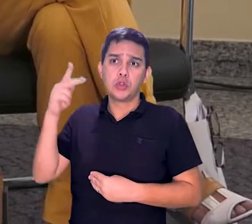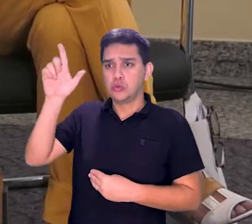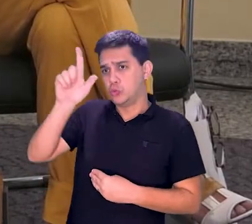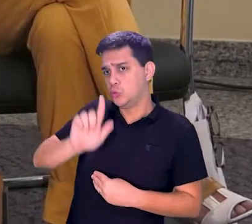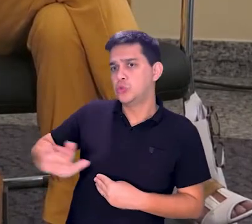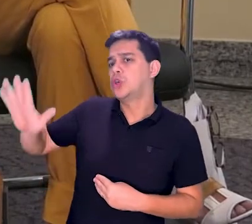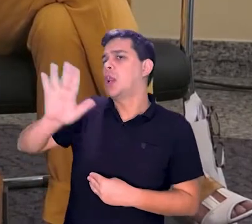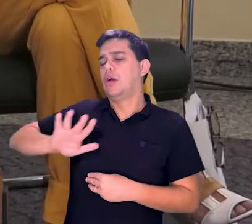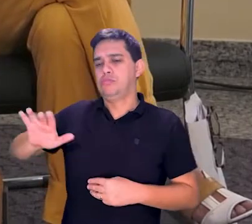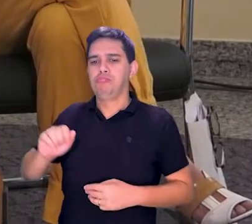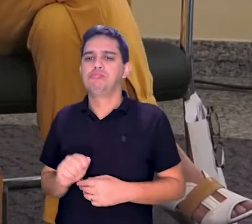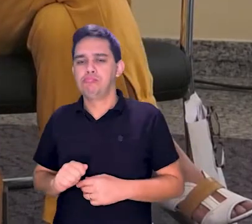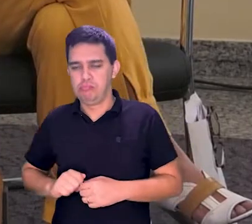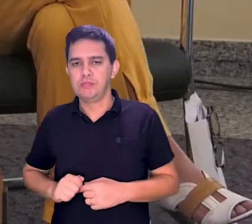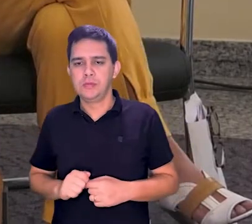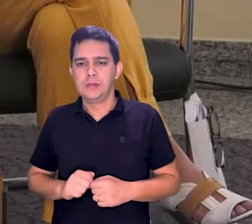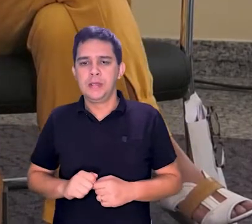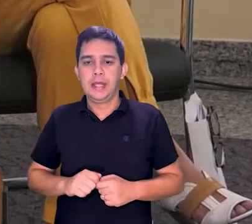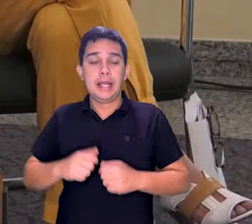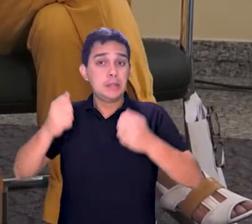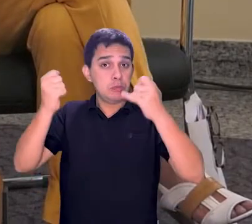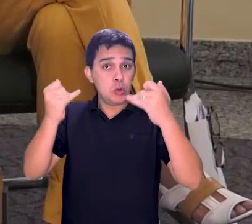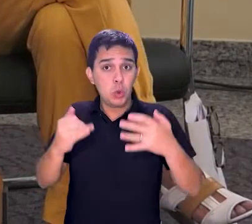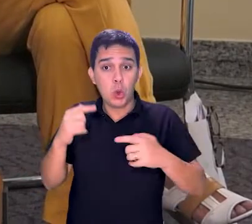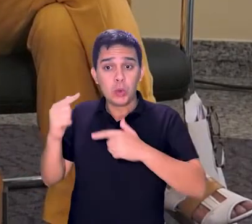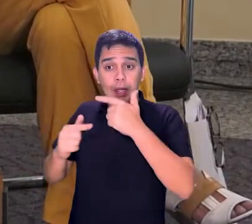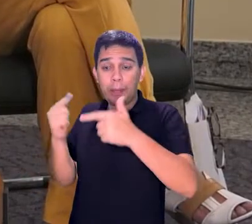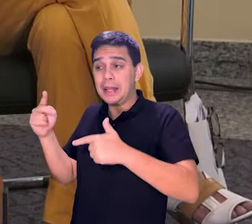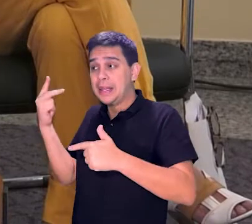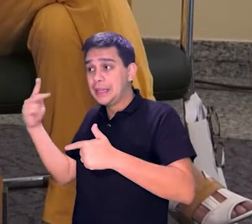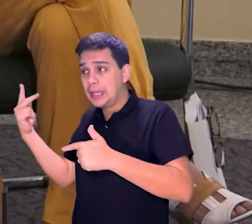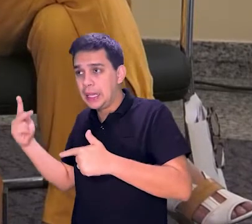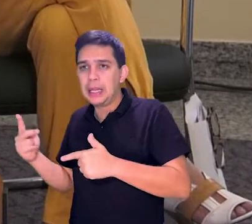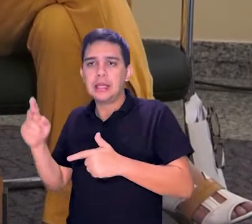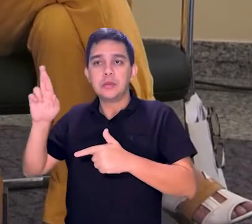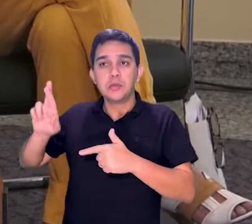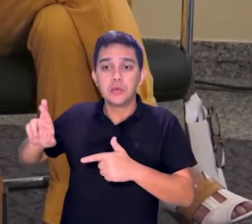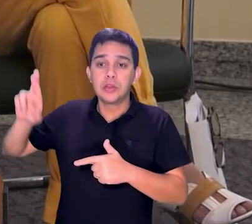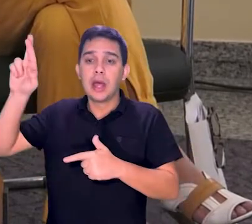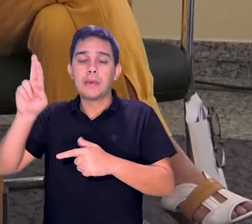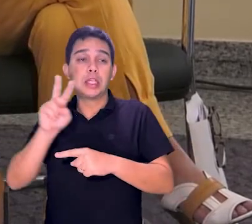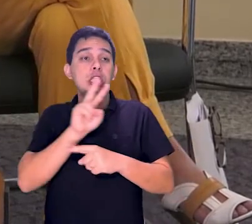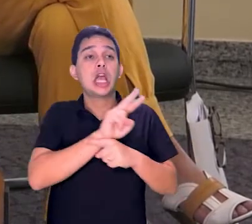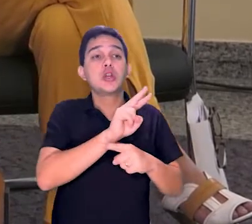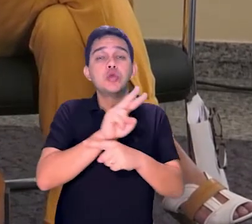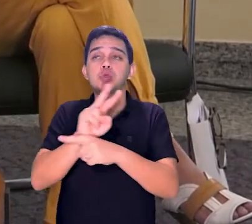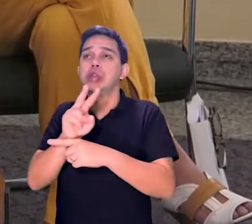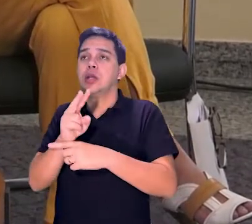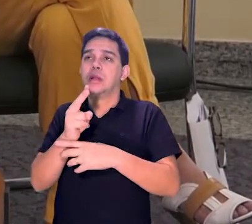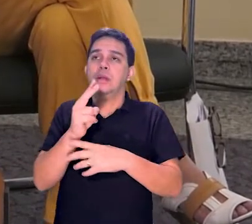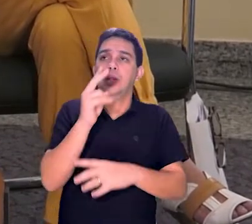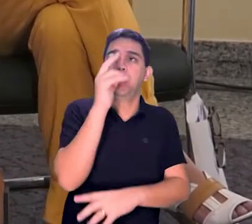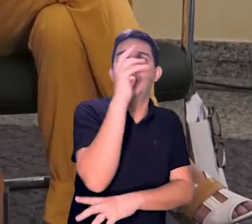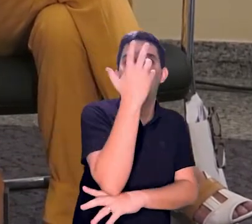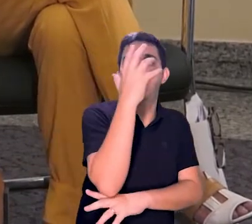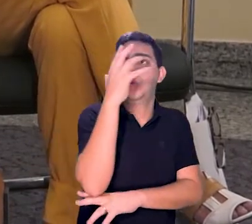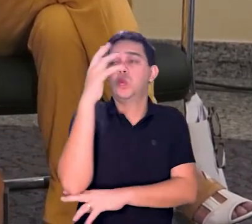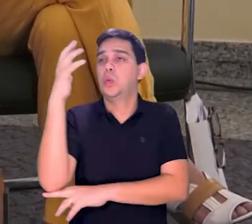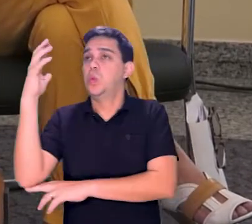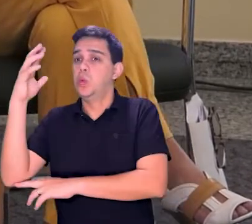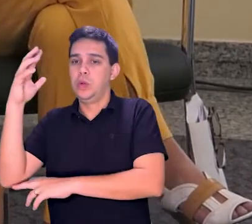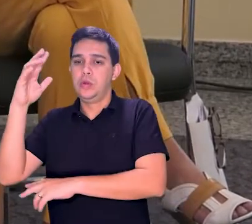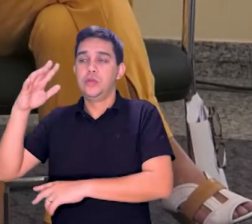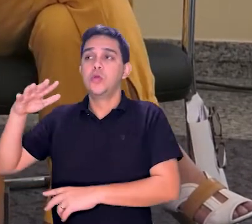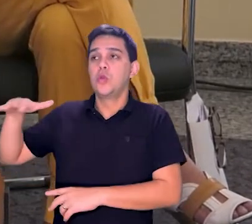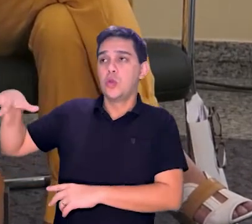atuação como titular da Promotoria de Justiça de Tutela Coletiva de Defesa do Meio Ambiente do Núcleo Niterói,